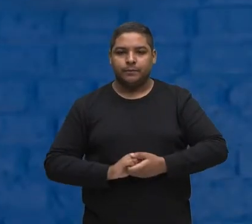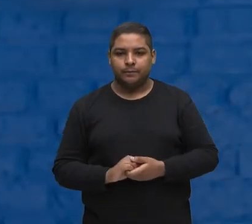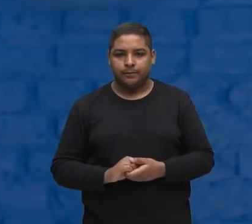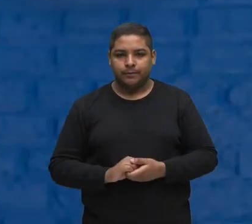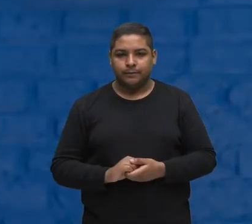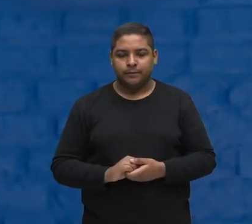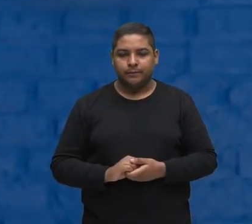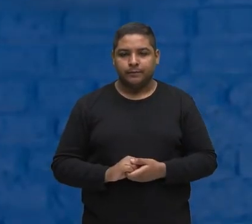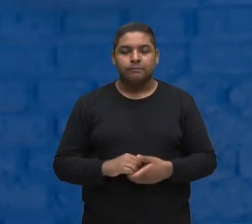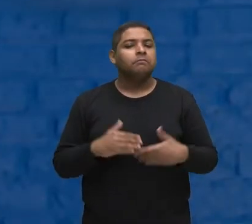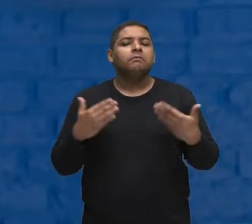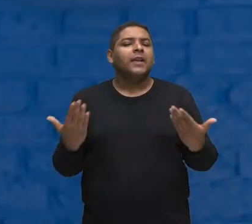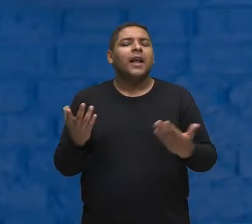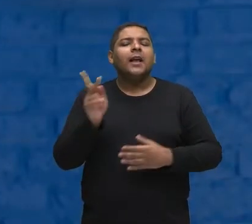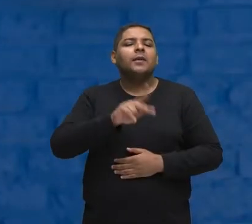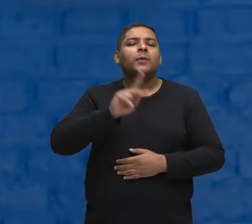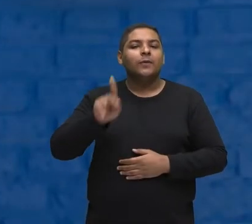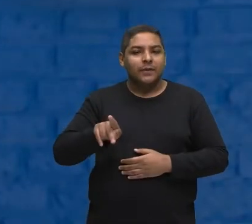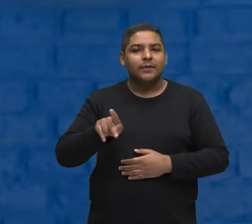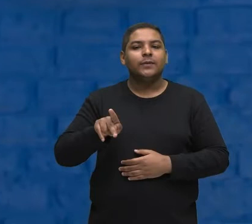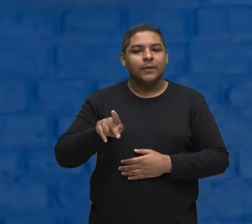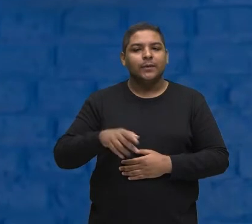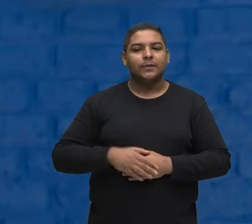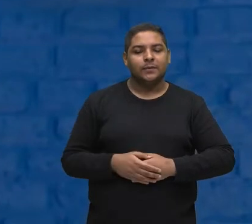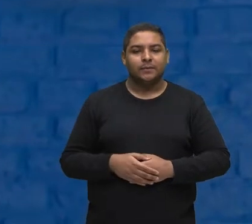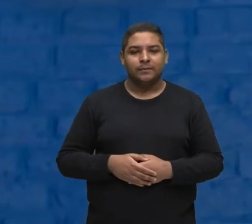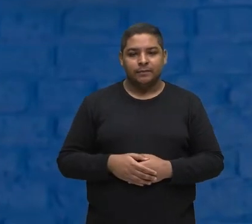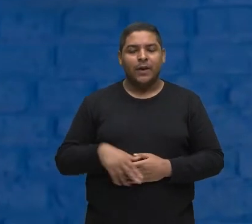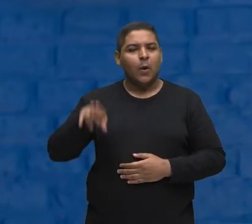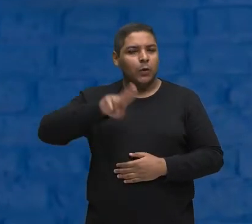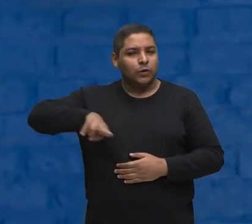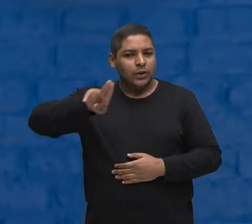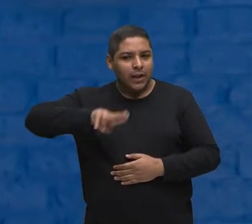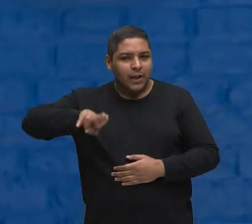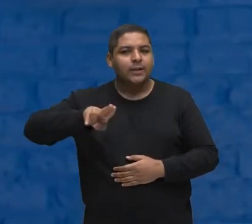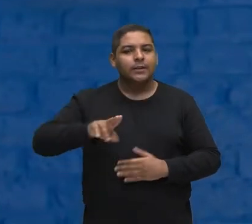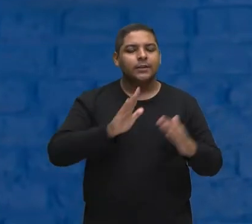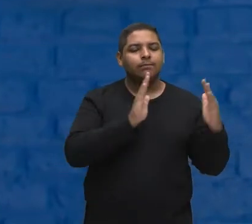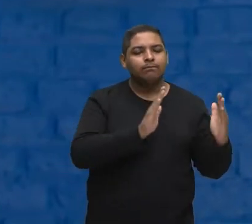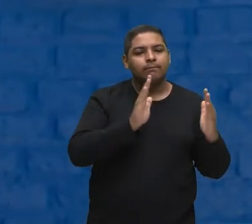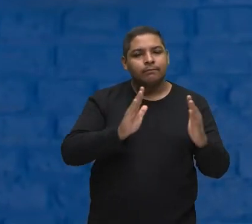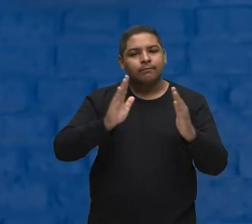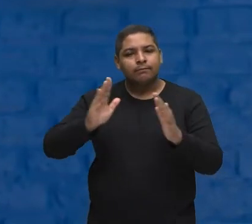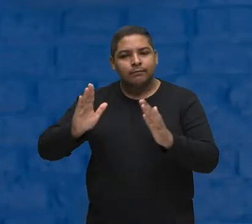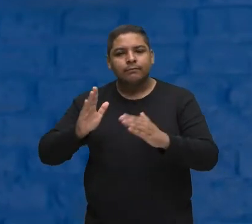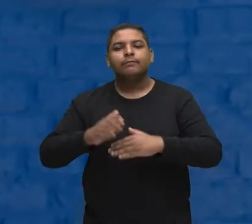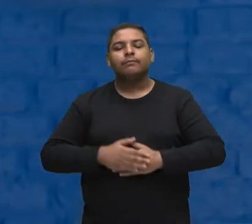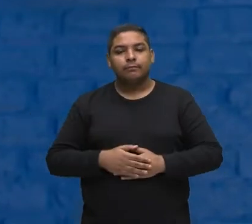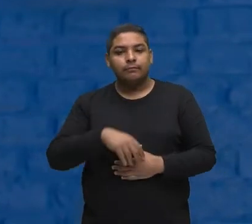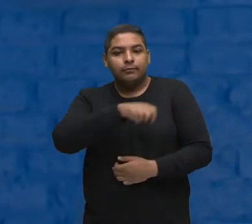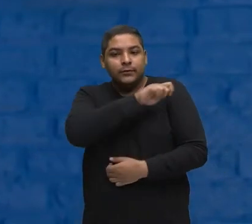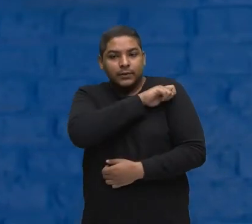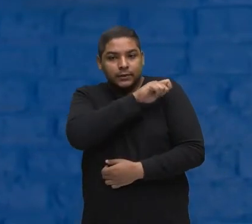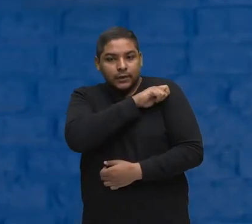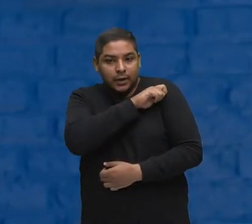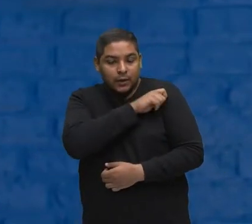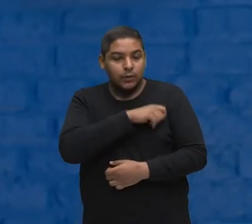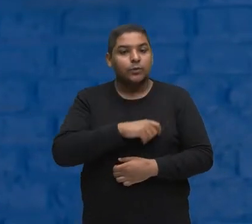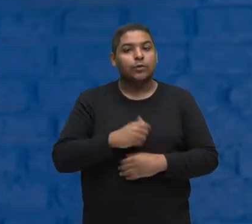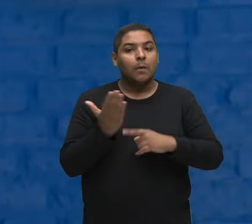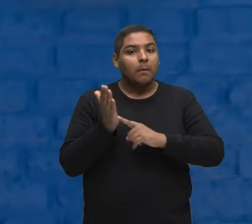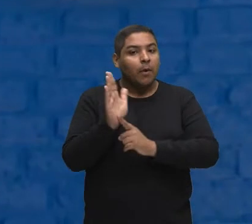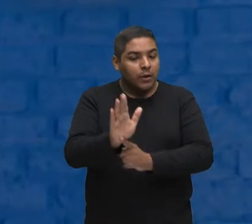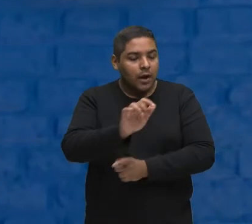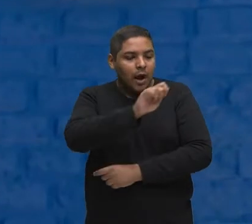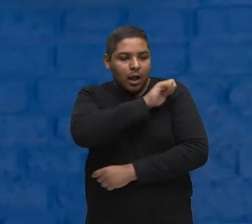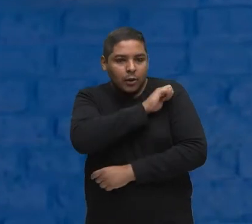E aí, meus queridos professores, a gente está utilizando o espaço dos nossos alunos para mostrar aos alunos e aos